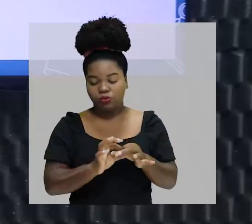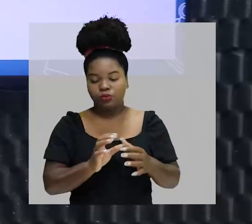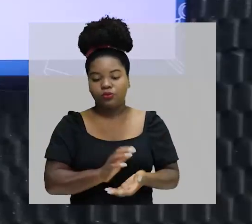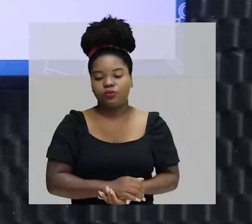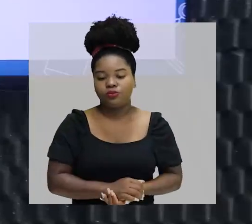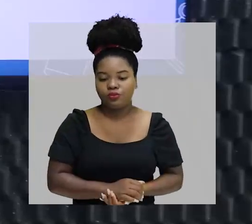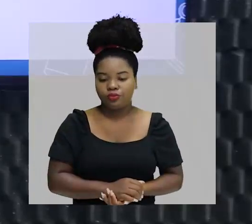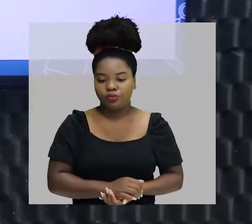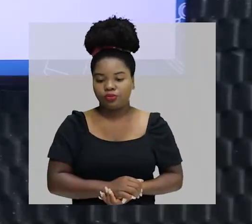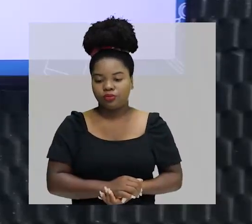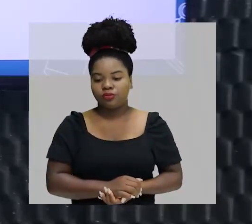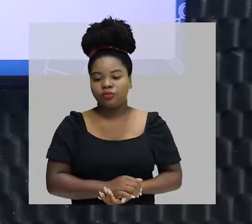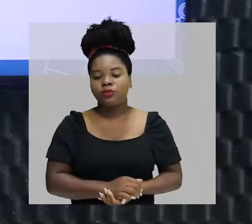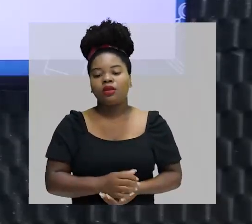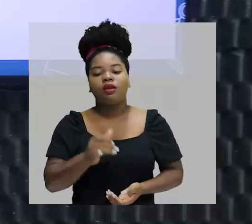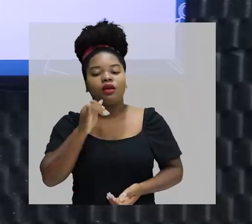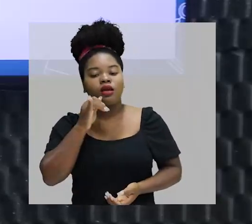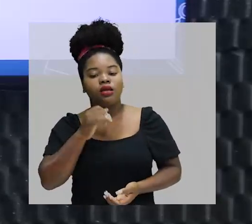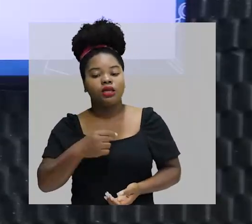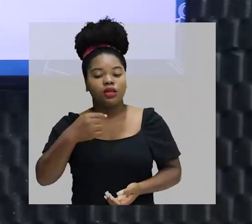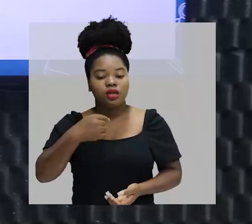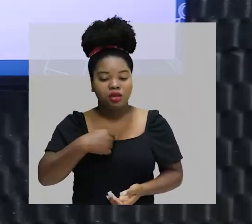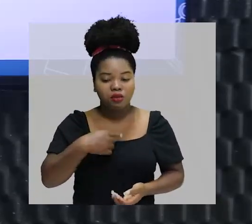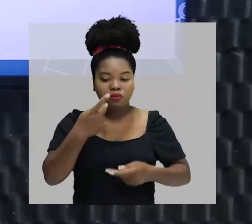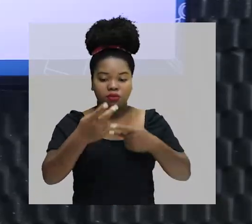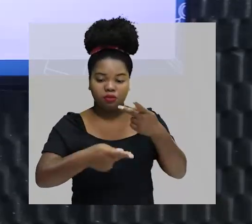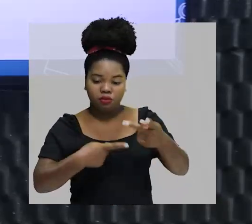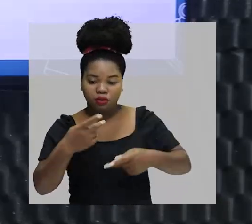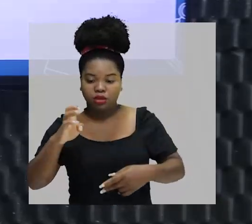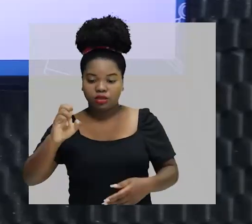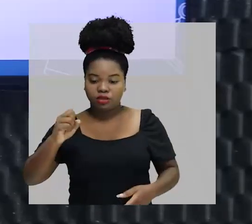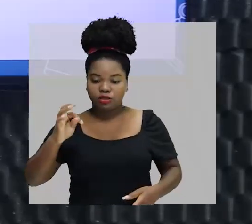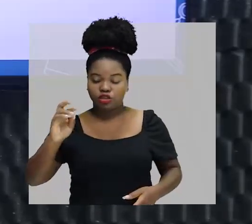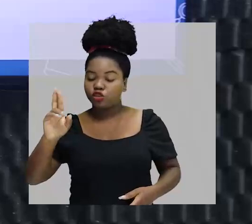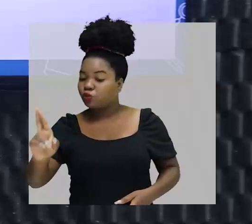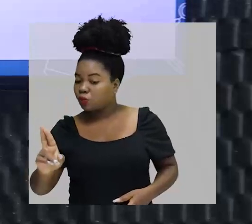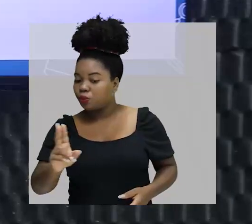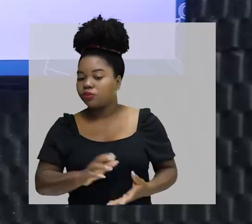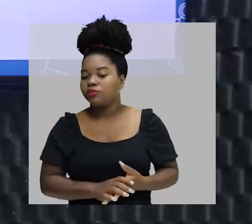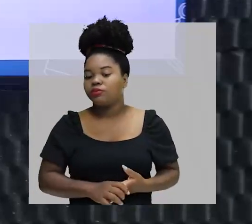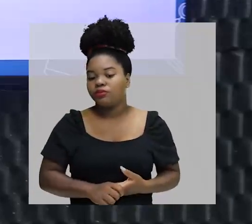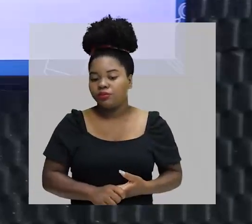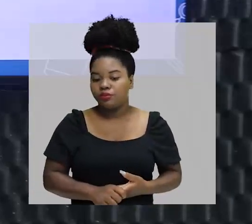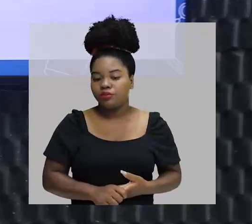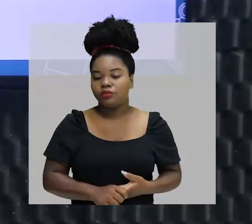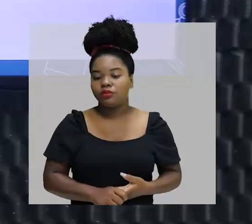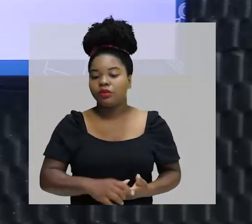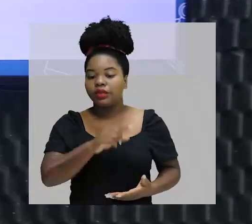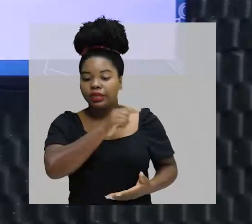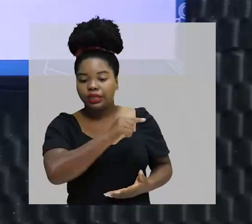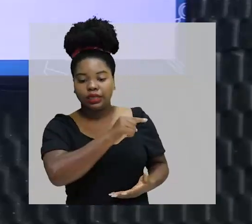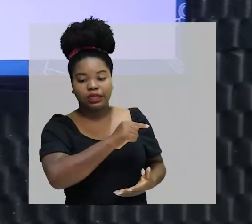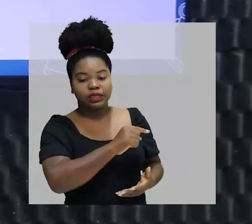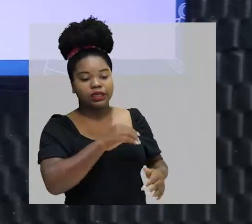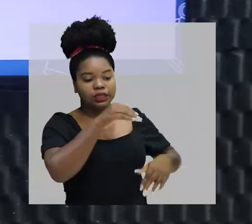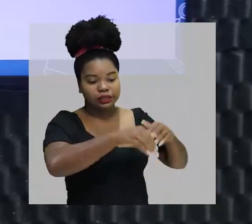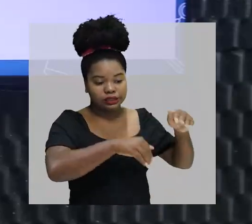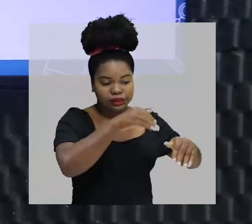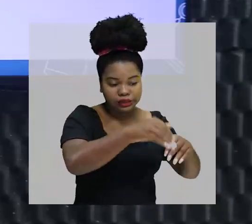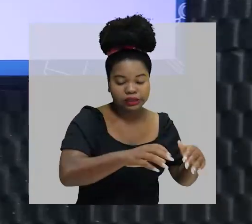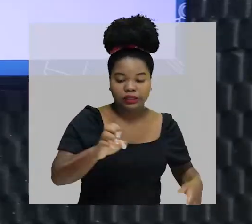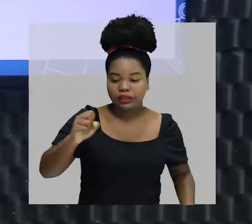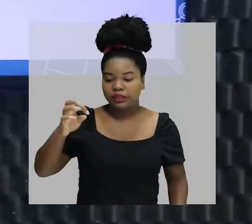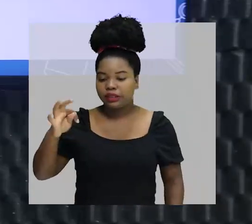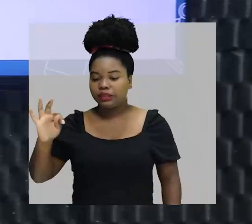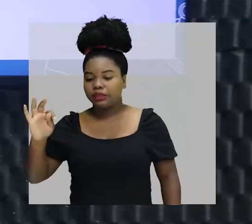am talking. Eu estou falando. He is swimming. Ele está nadando.